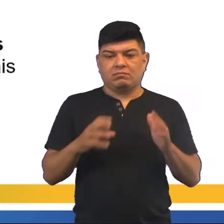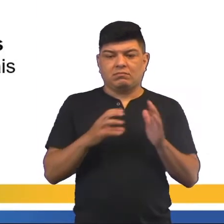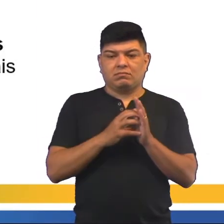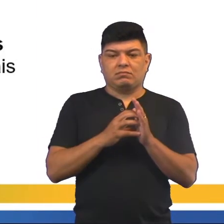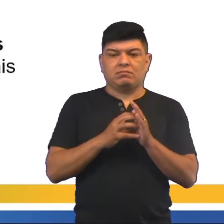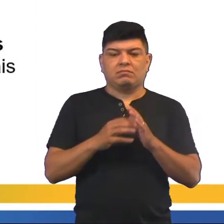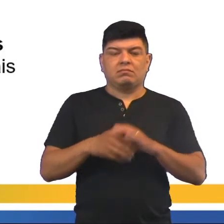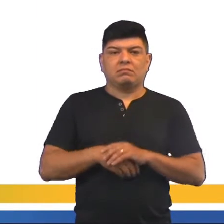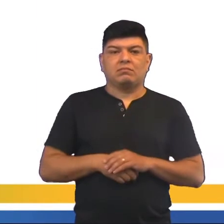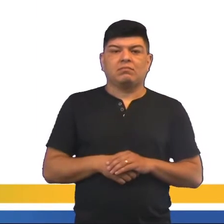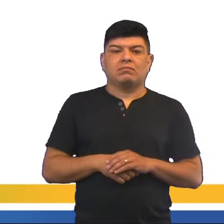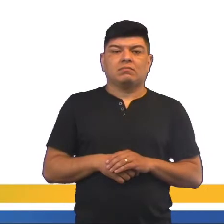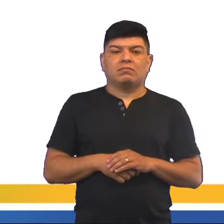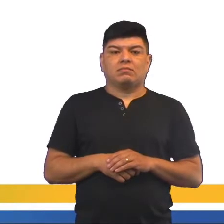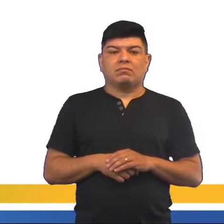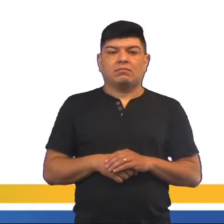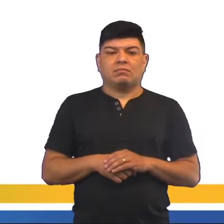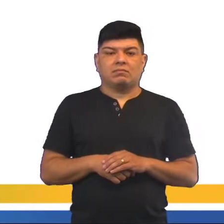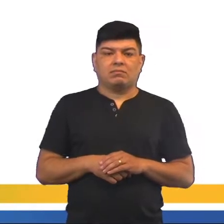trabalhavam efetivamente.